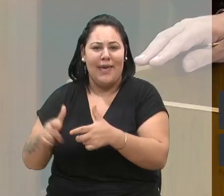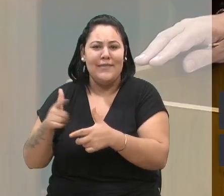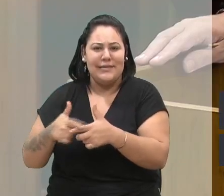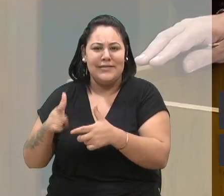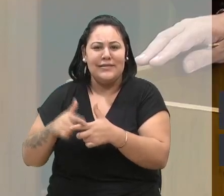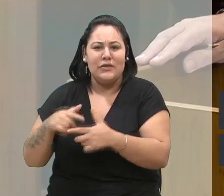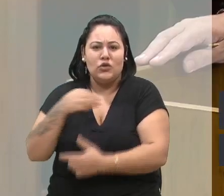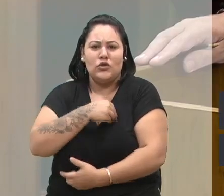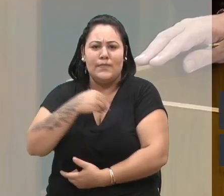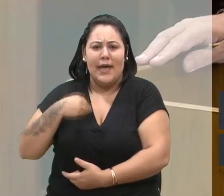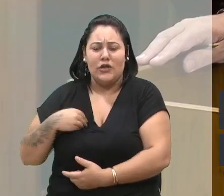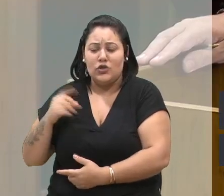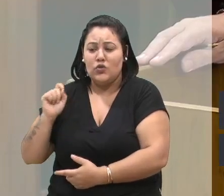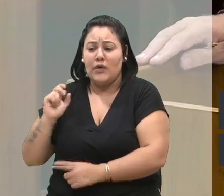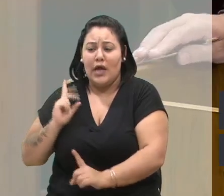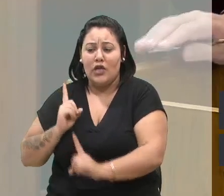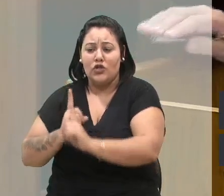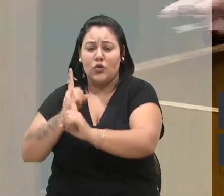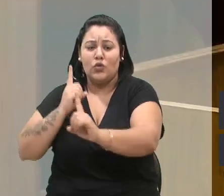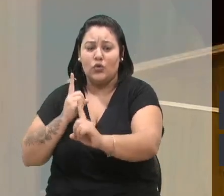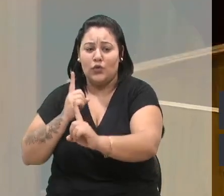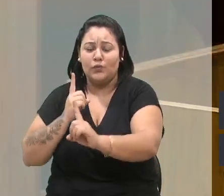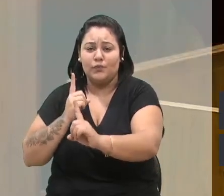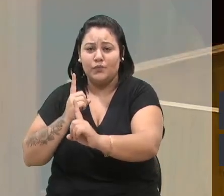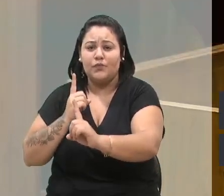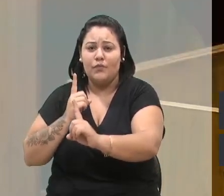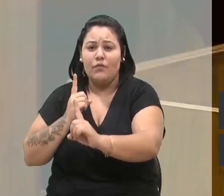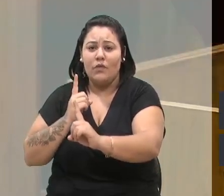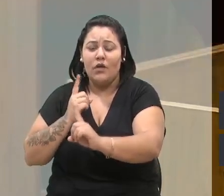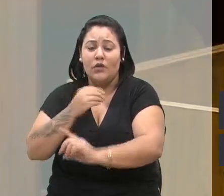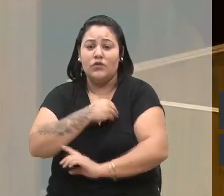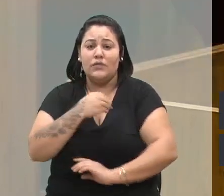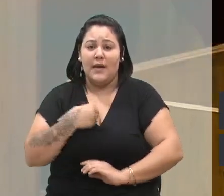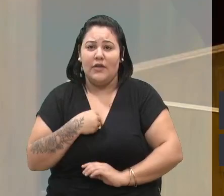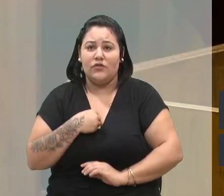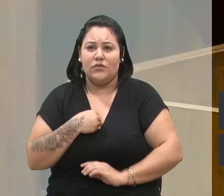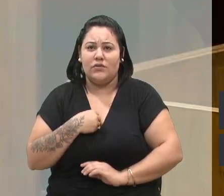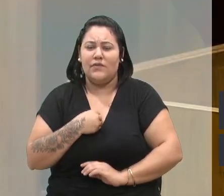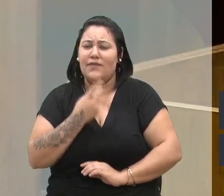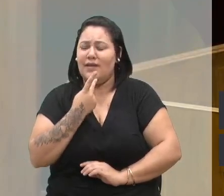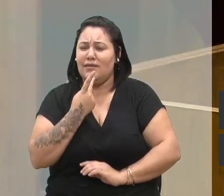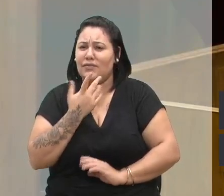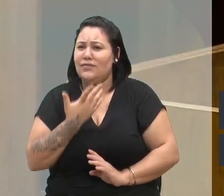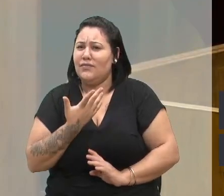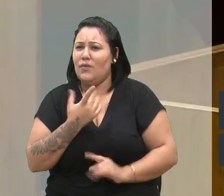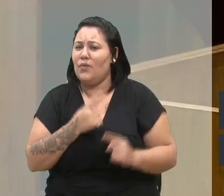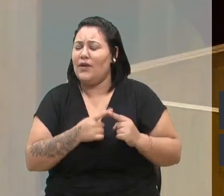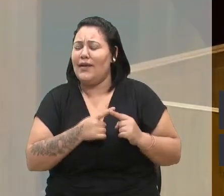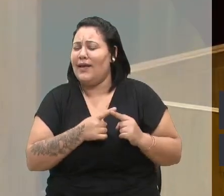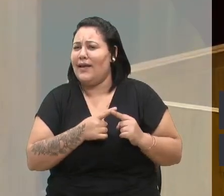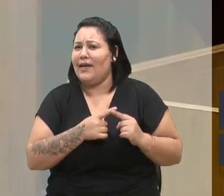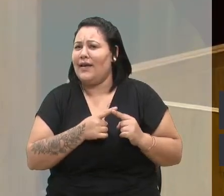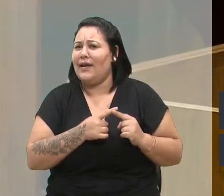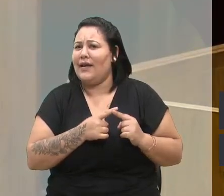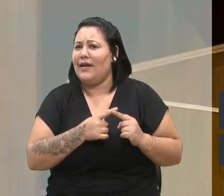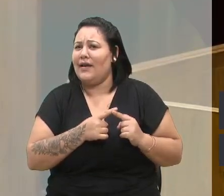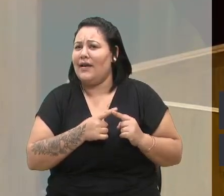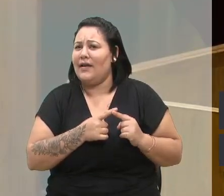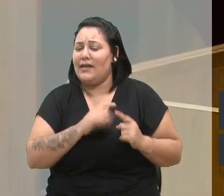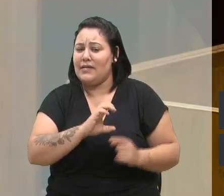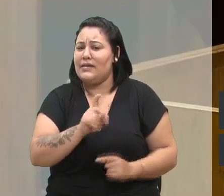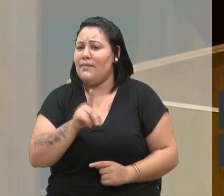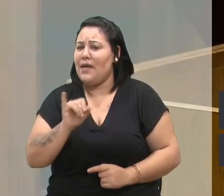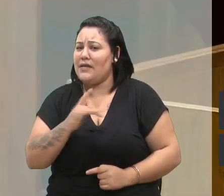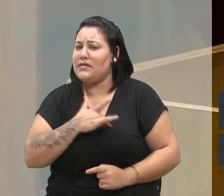apurou na CPI da Saúde. Quer dizer, vamos fazer o seguinte, então. Vamos instituir nessa cidade o refis da